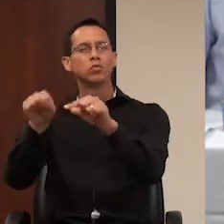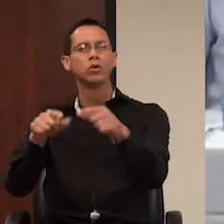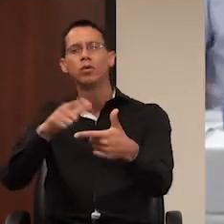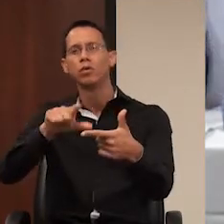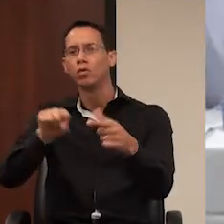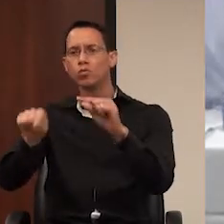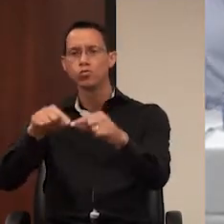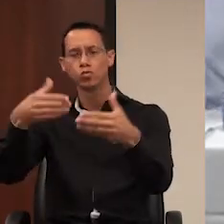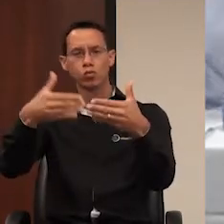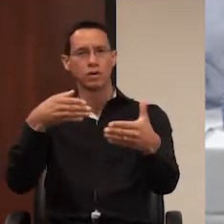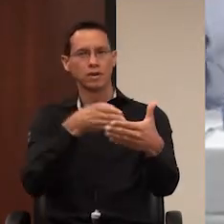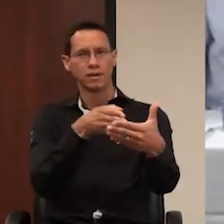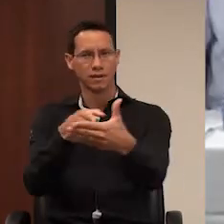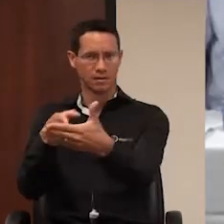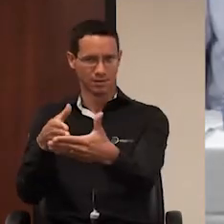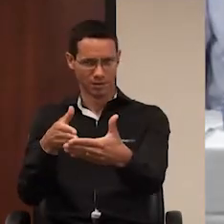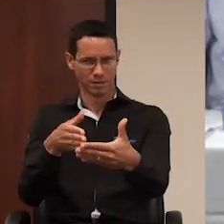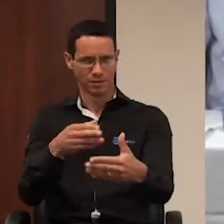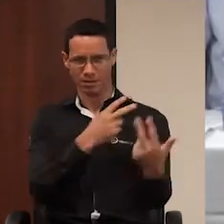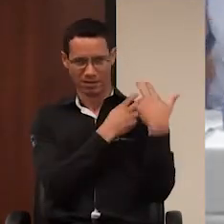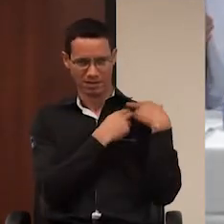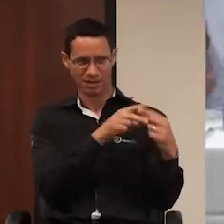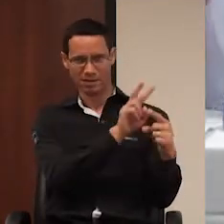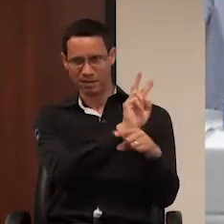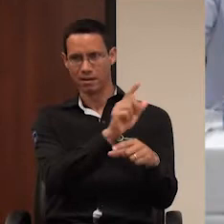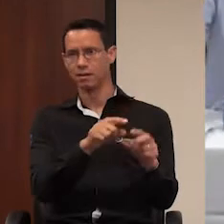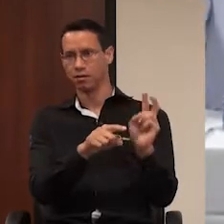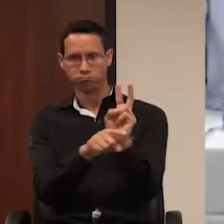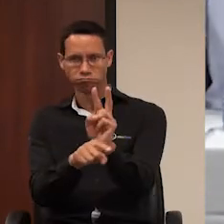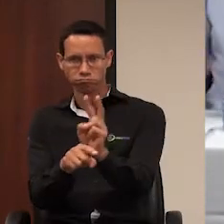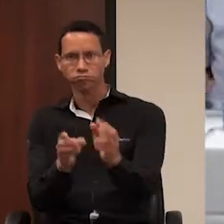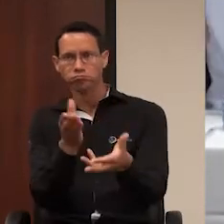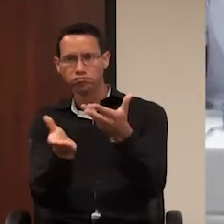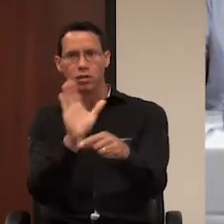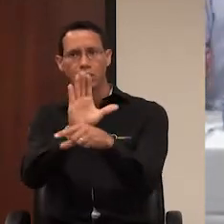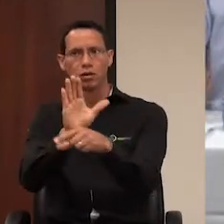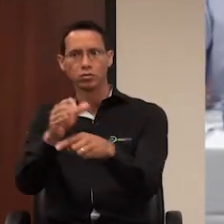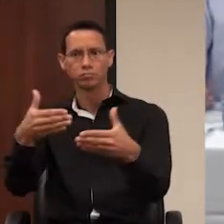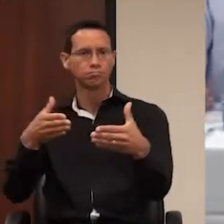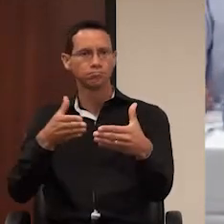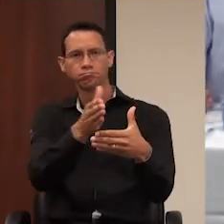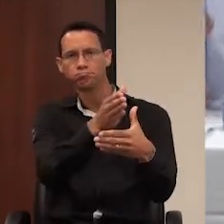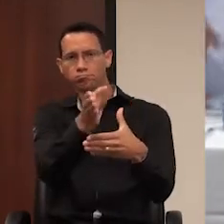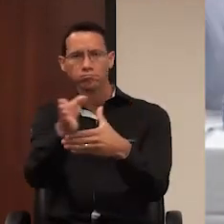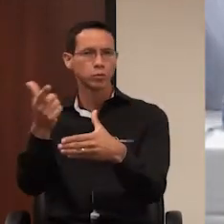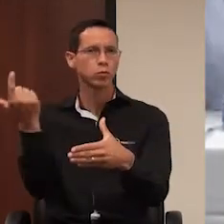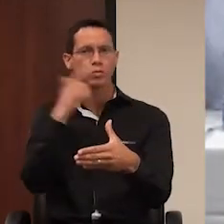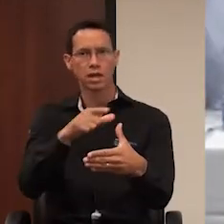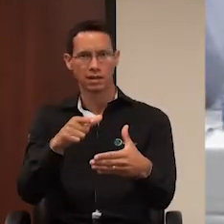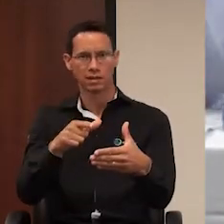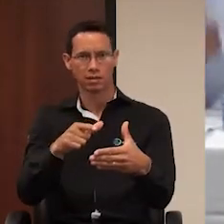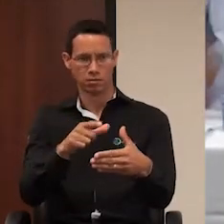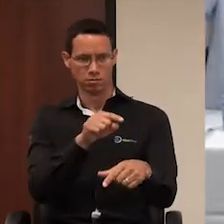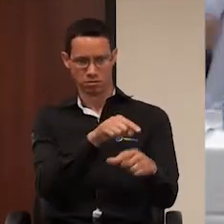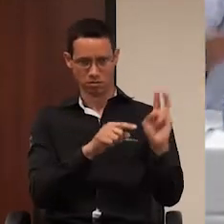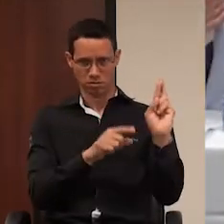enfrenta. E qual auxílio que o curador poderá dar a ela para que ela consiga ultrapassar essas barreiras. Não para que ele ultrapasse por